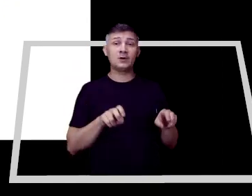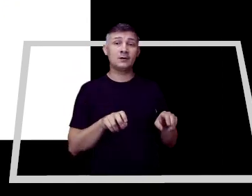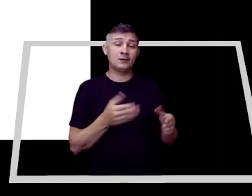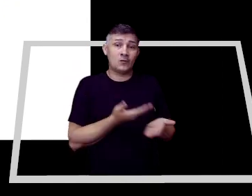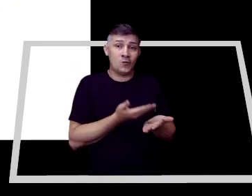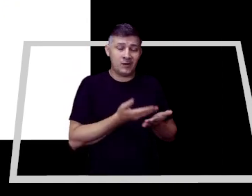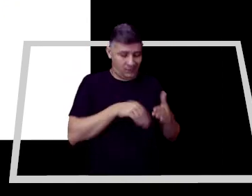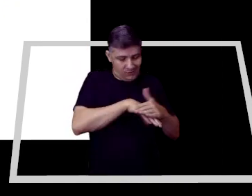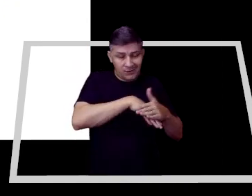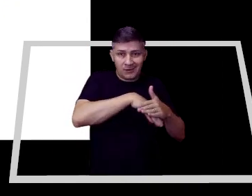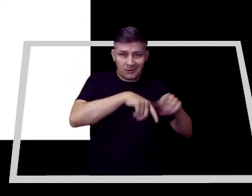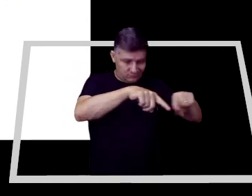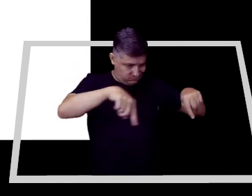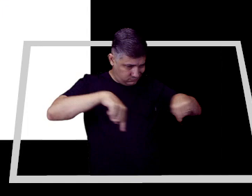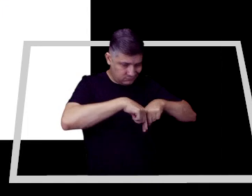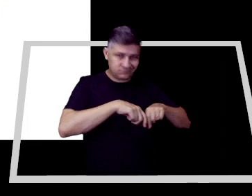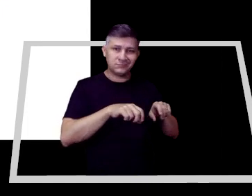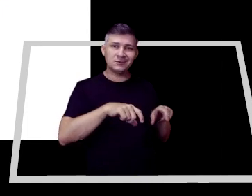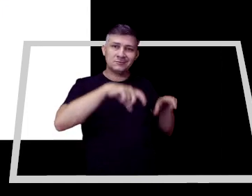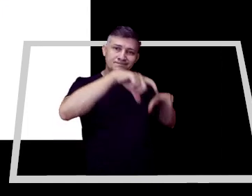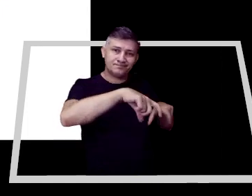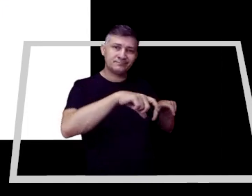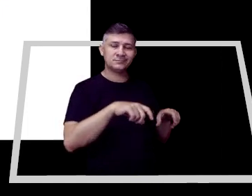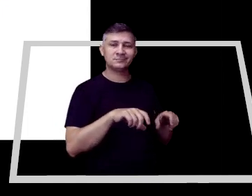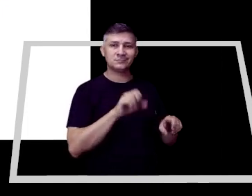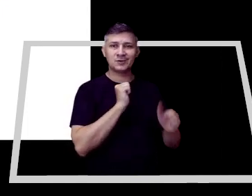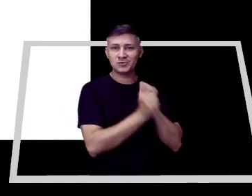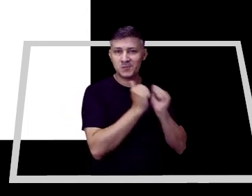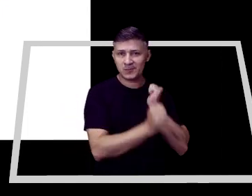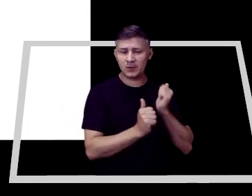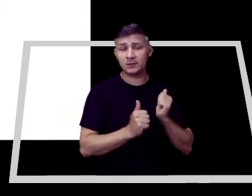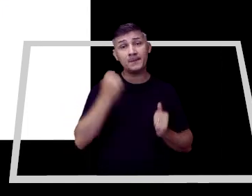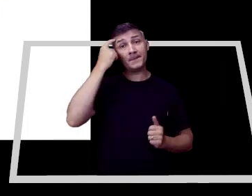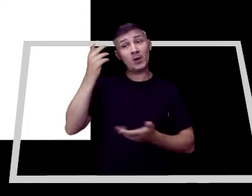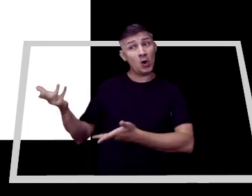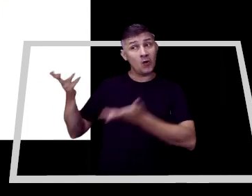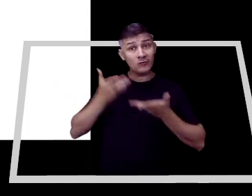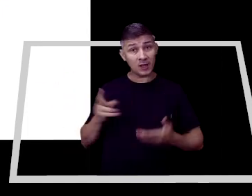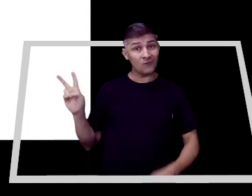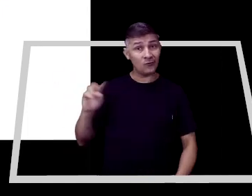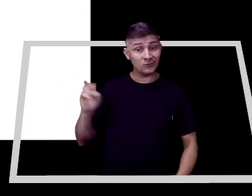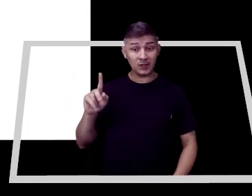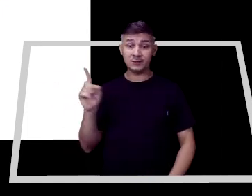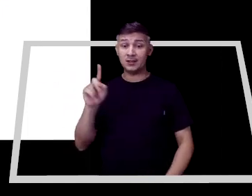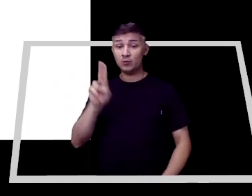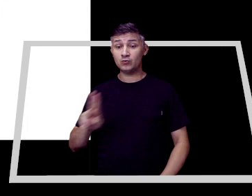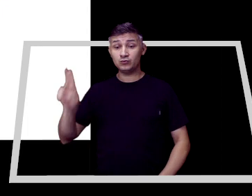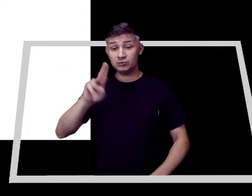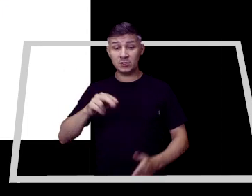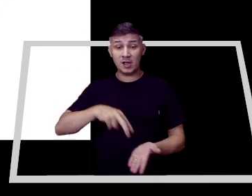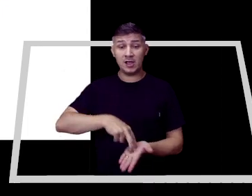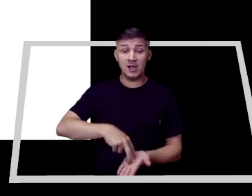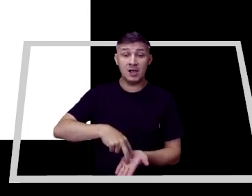coberturas. Então, quando a gente foi convidado para pensar esse projeto em Votorantim, uma das questões era a não utilização